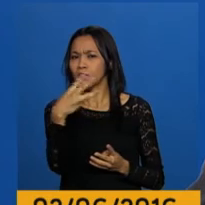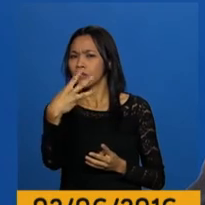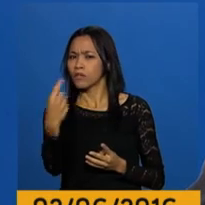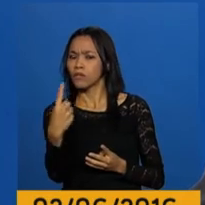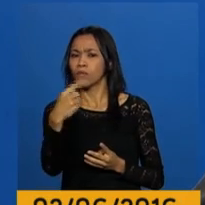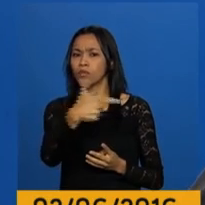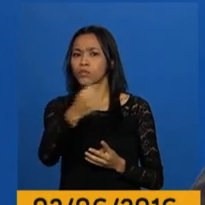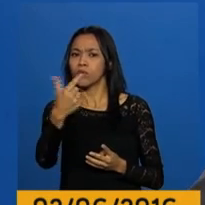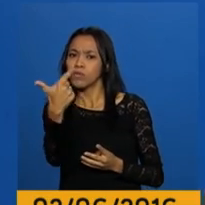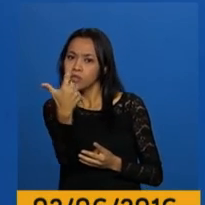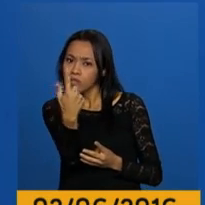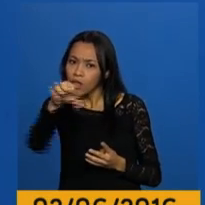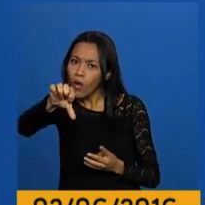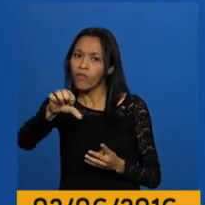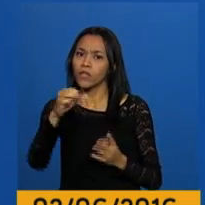2019.